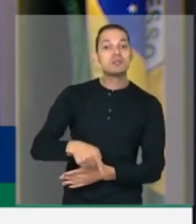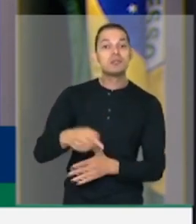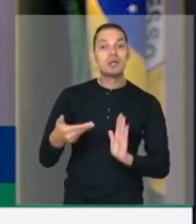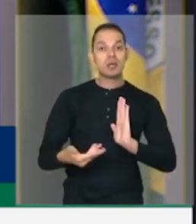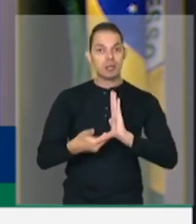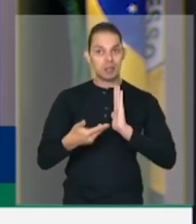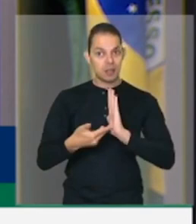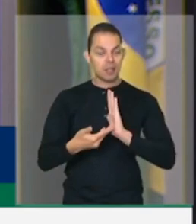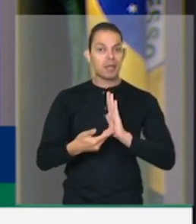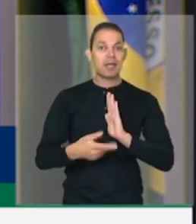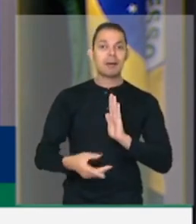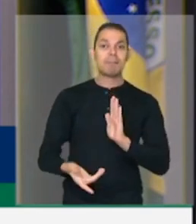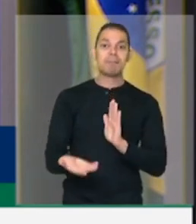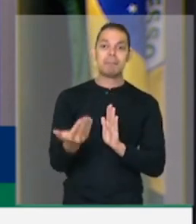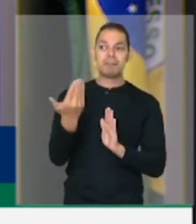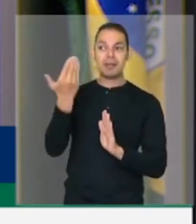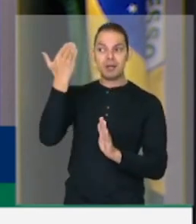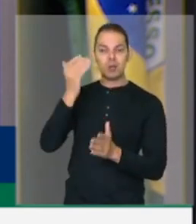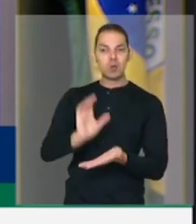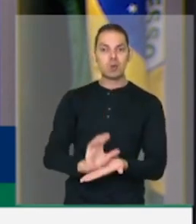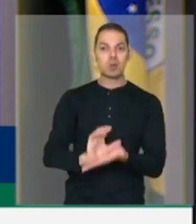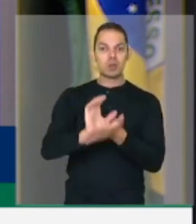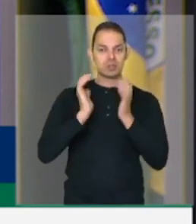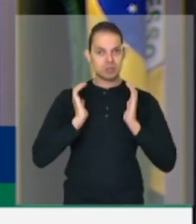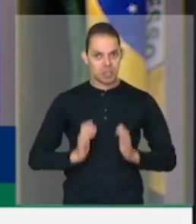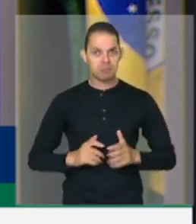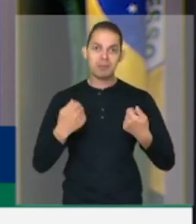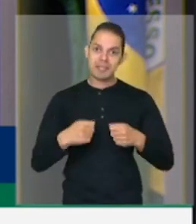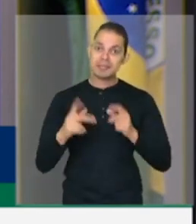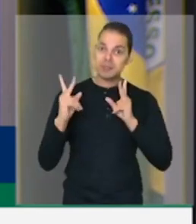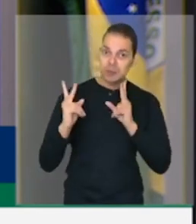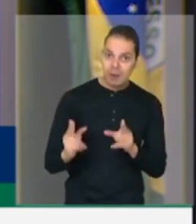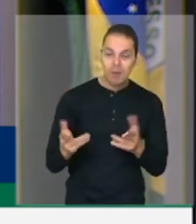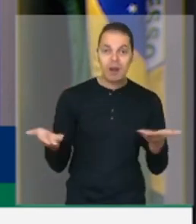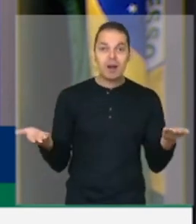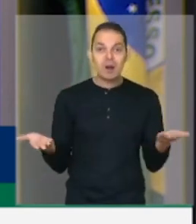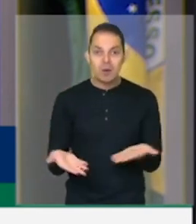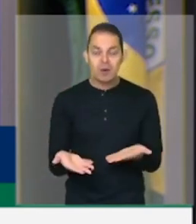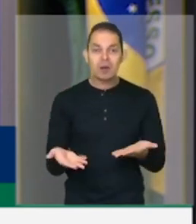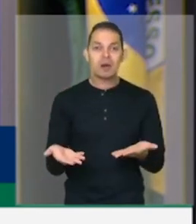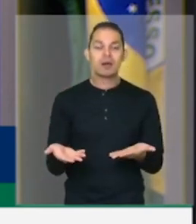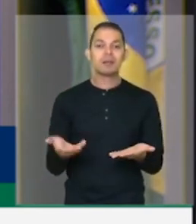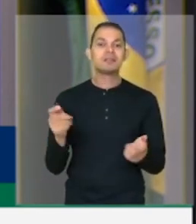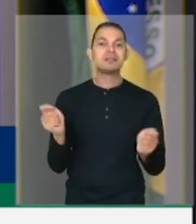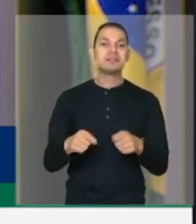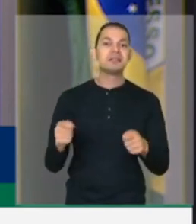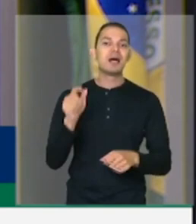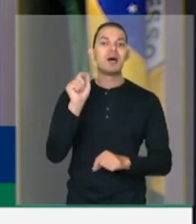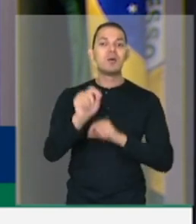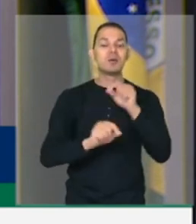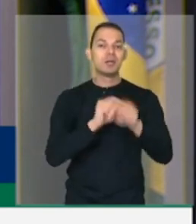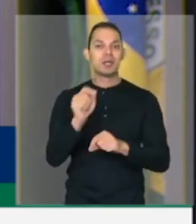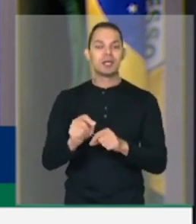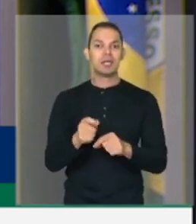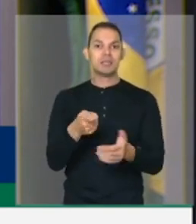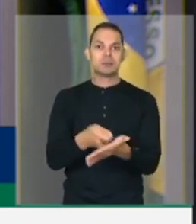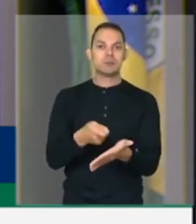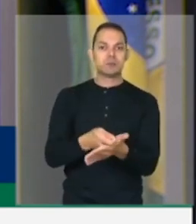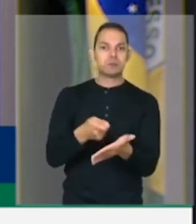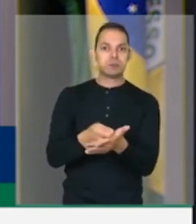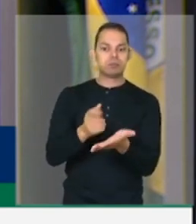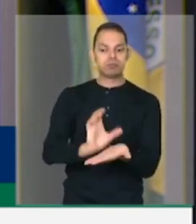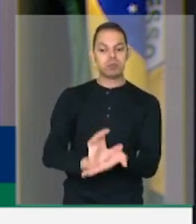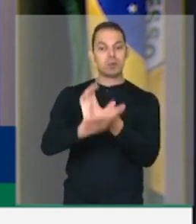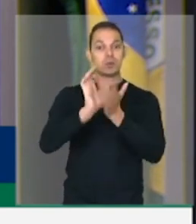que era para ter sido feito no conselho de ética agora da margem já que agora ver a ferro e fogo por